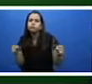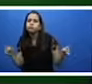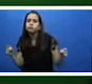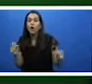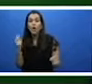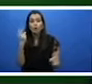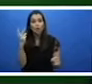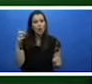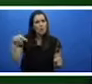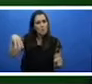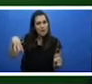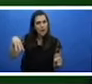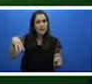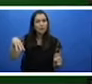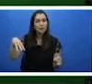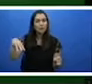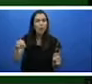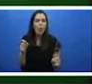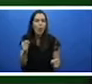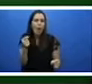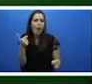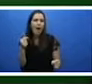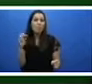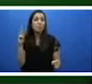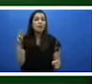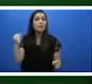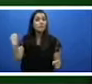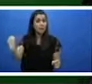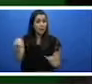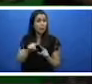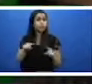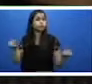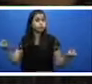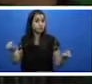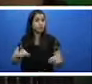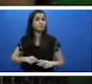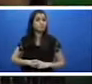Dois metros, quase três metros de comprimento, tá?